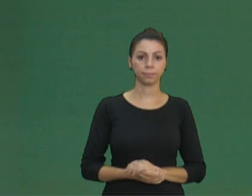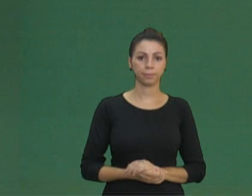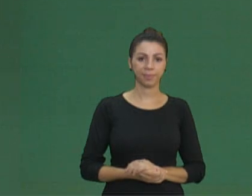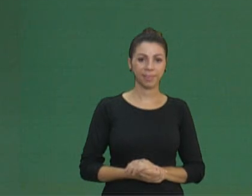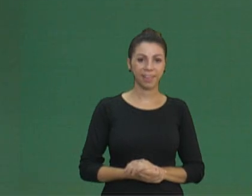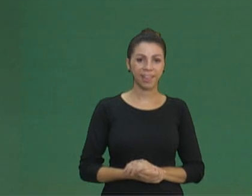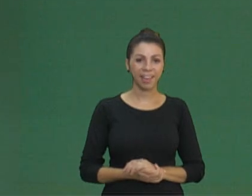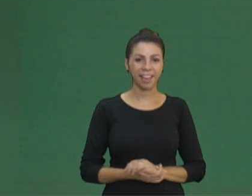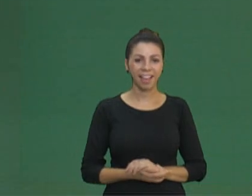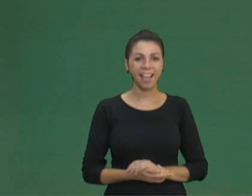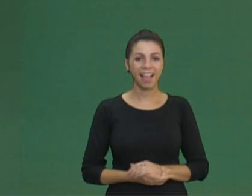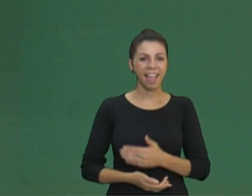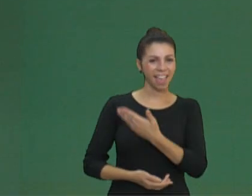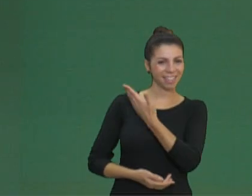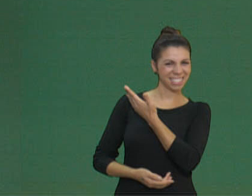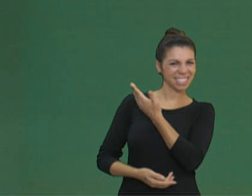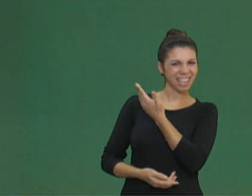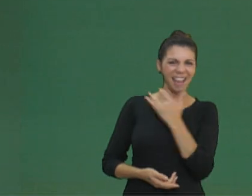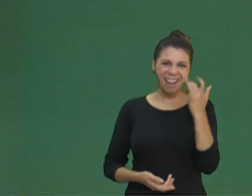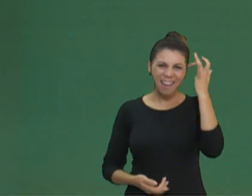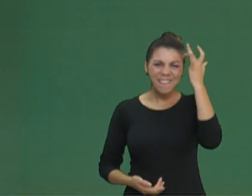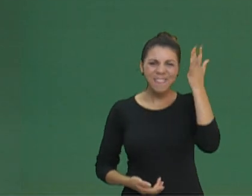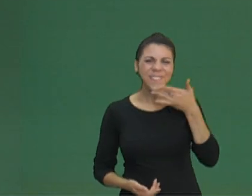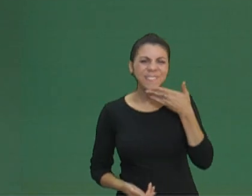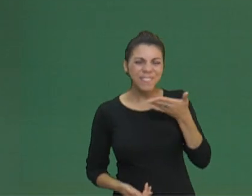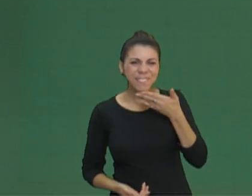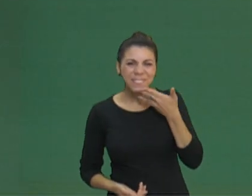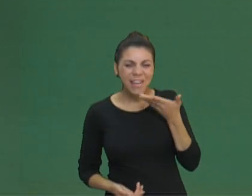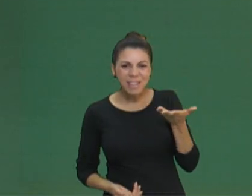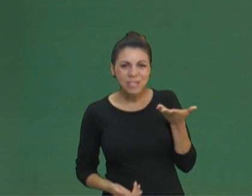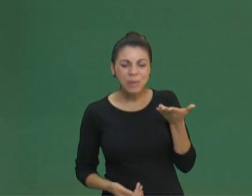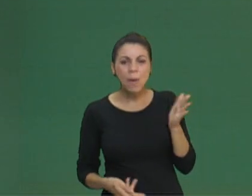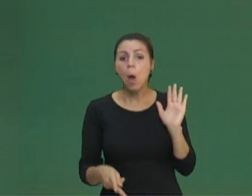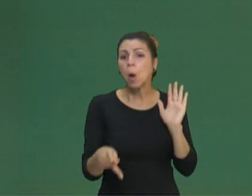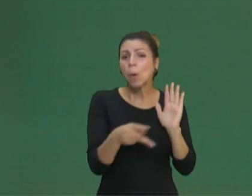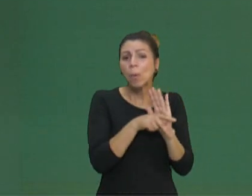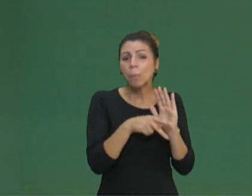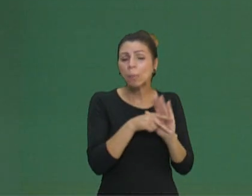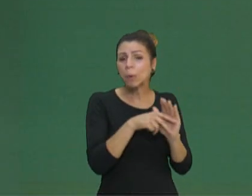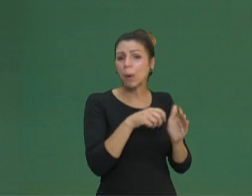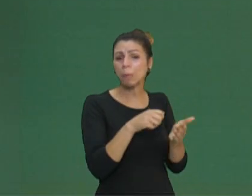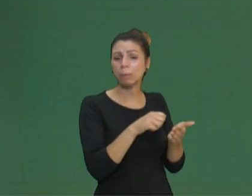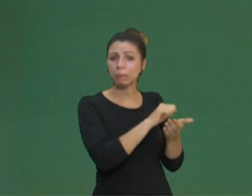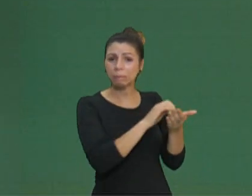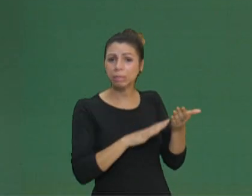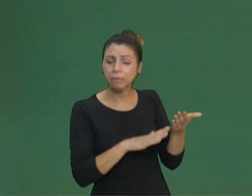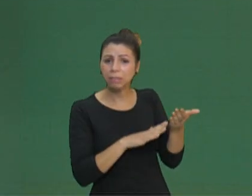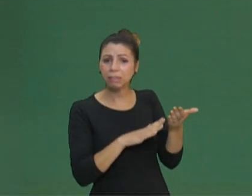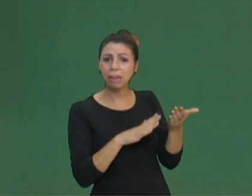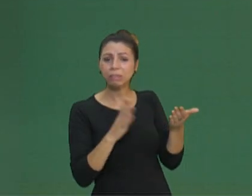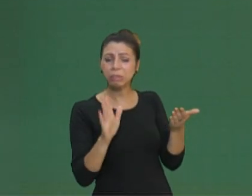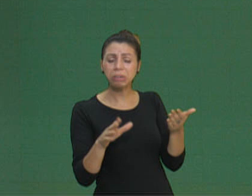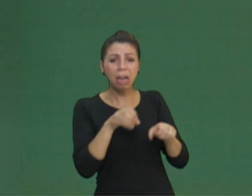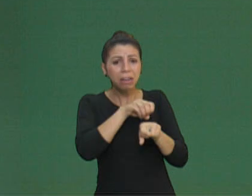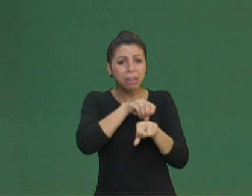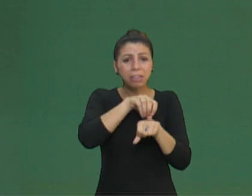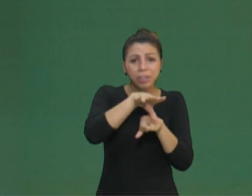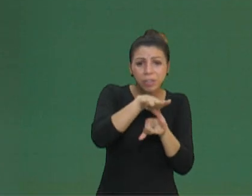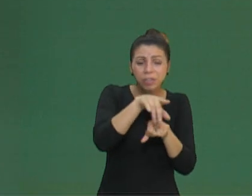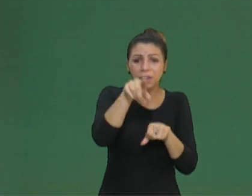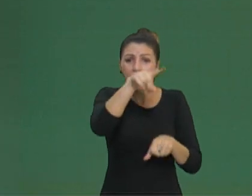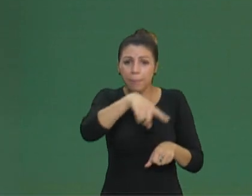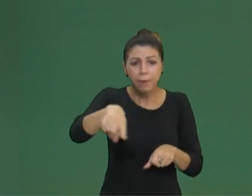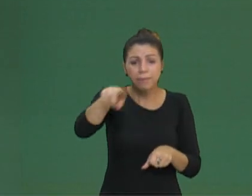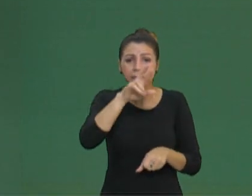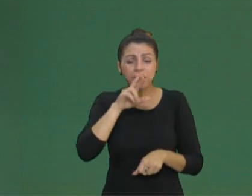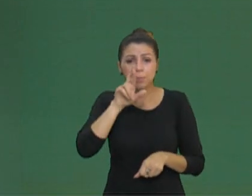Essa foi bem fácil, né? O próprio exercício praticamente já nos dá a dica, né? Para nos levar à resposta